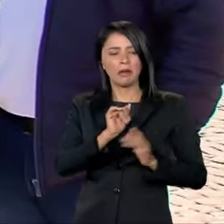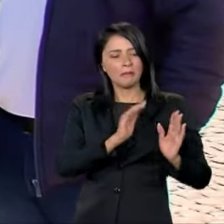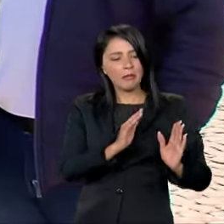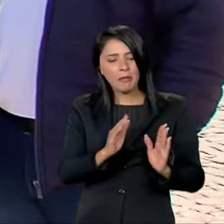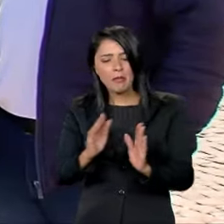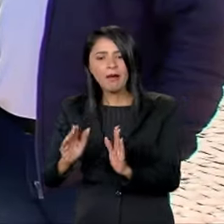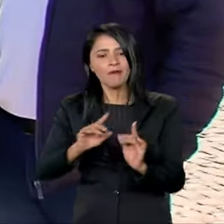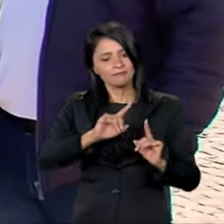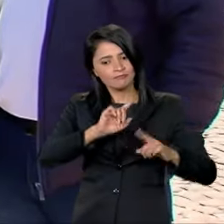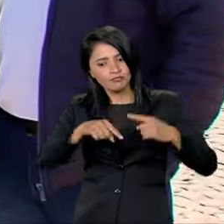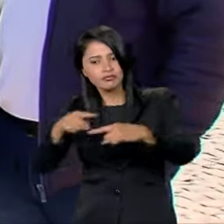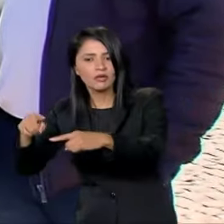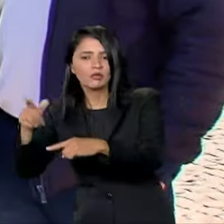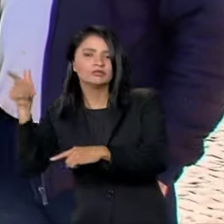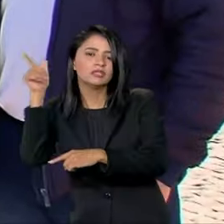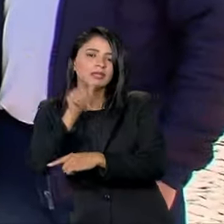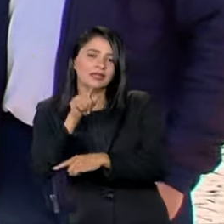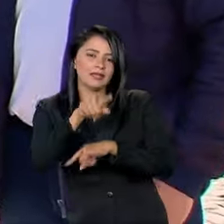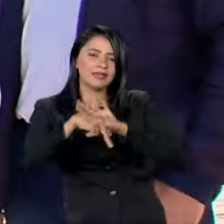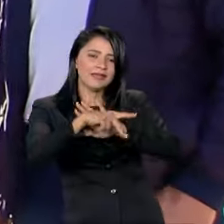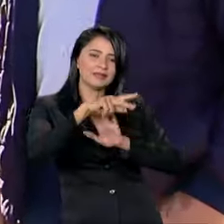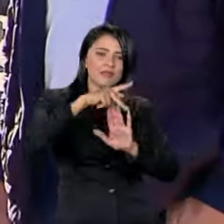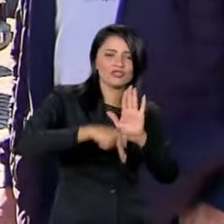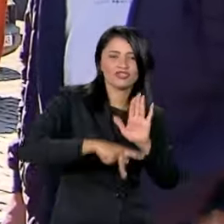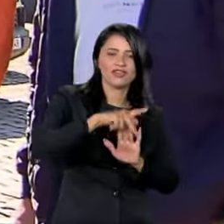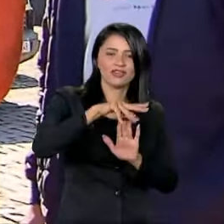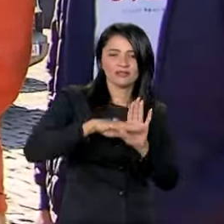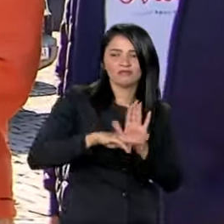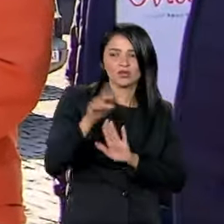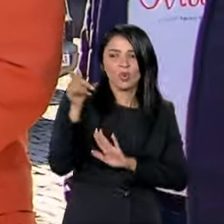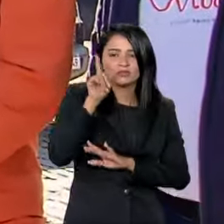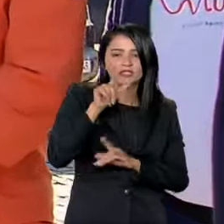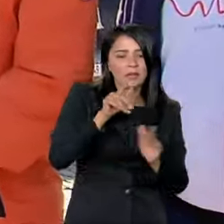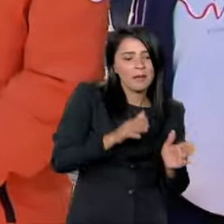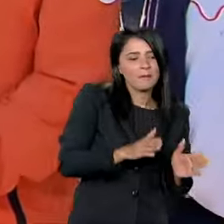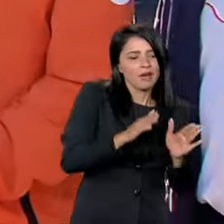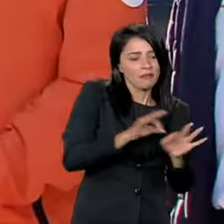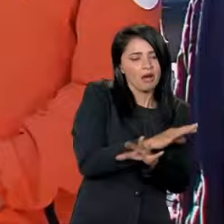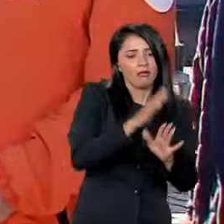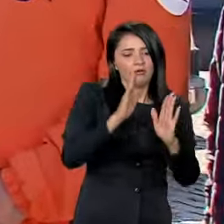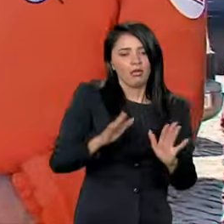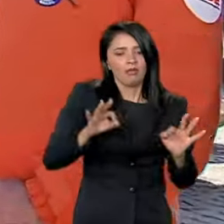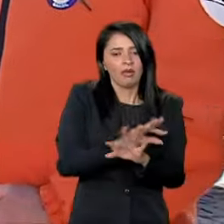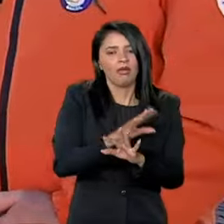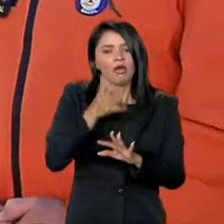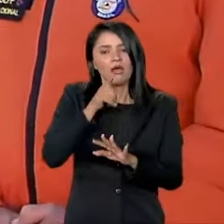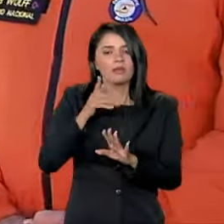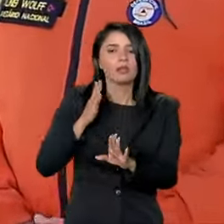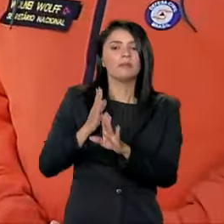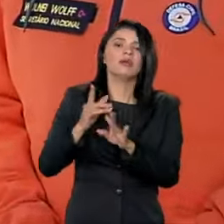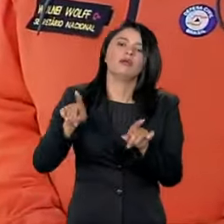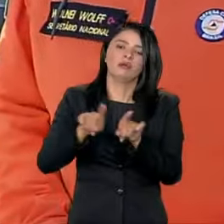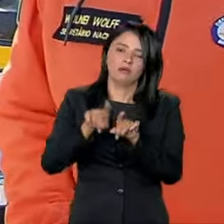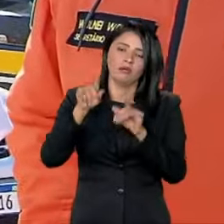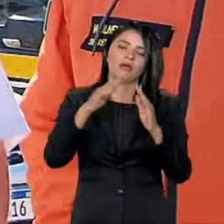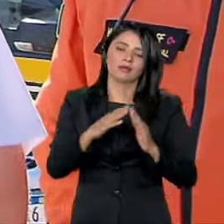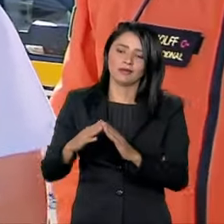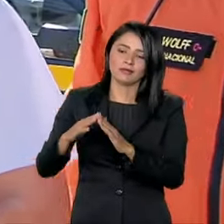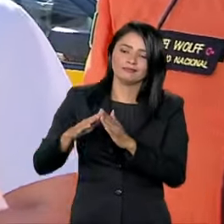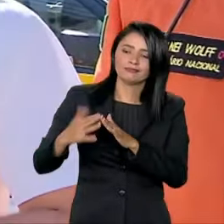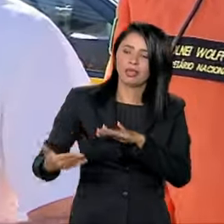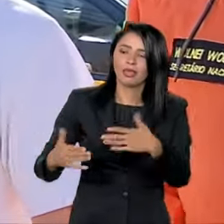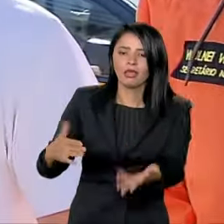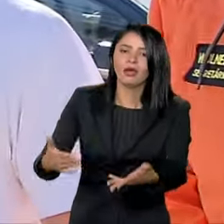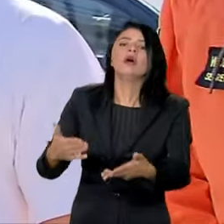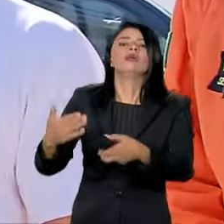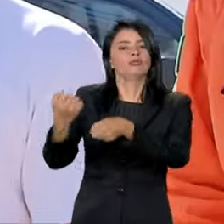projetos, desses programas, principalmente naquilo que vai ao encontro da reconstrução das casas destruídas, onde